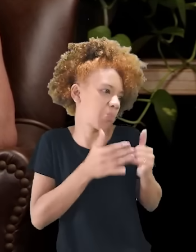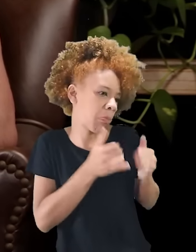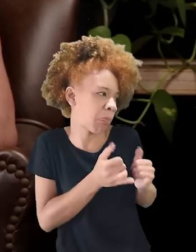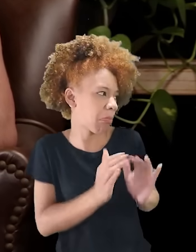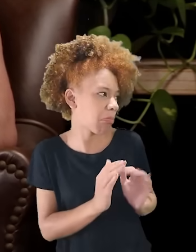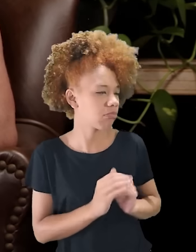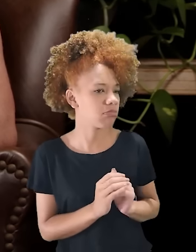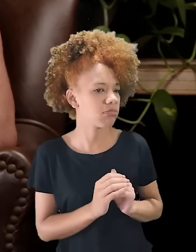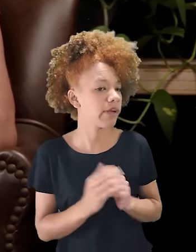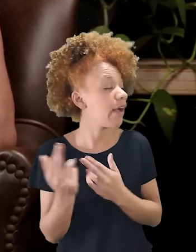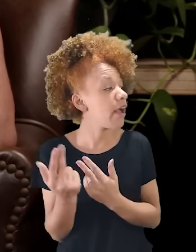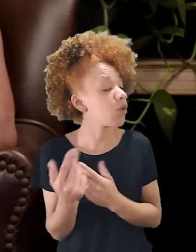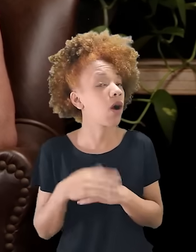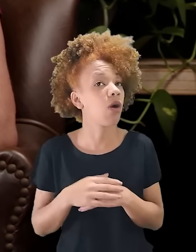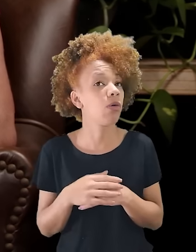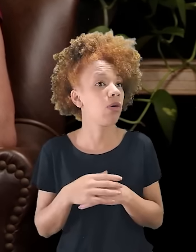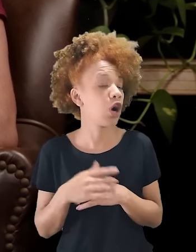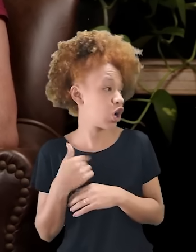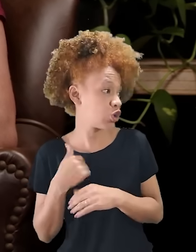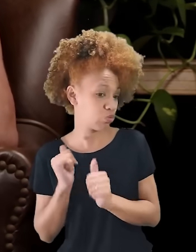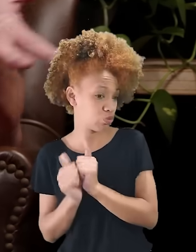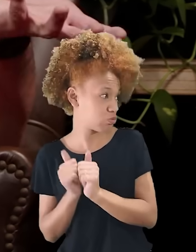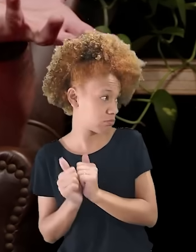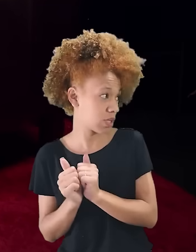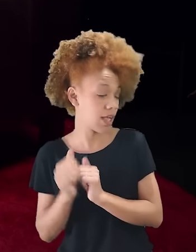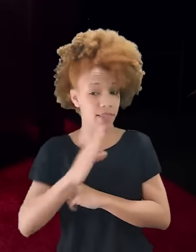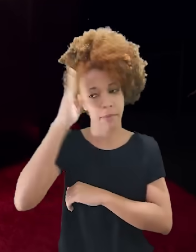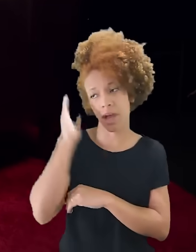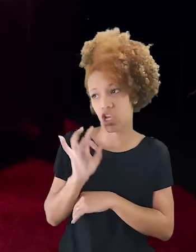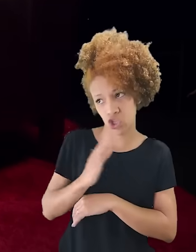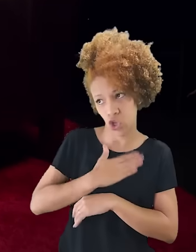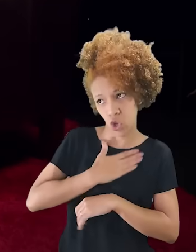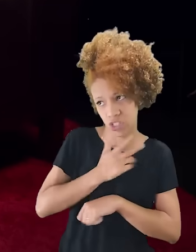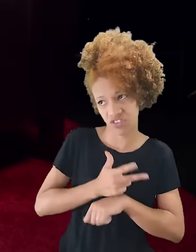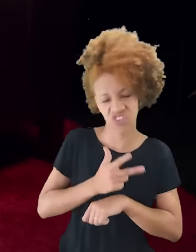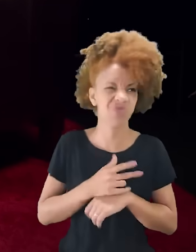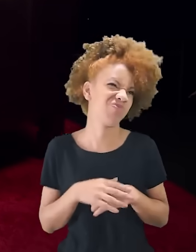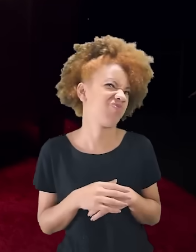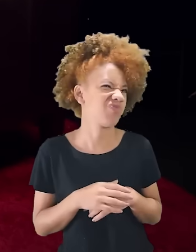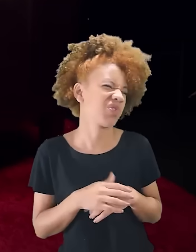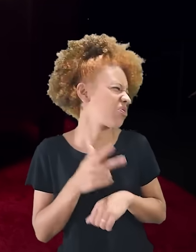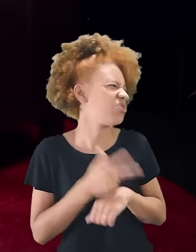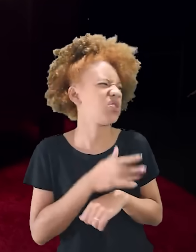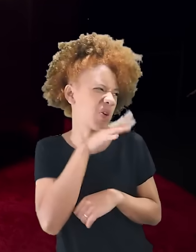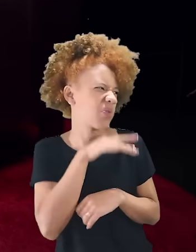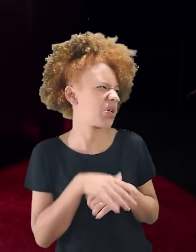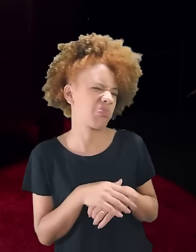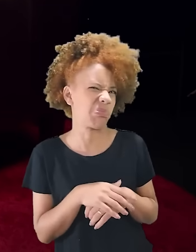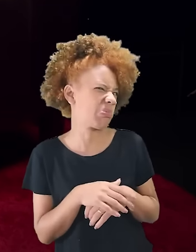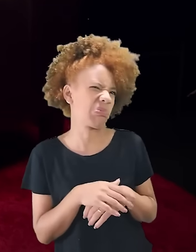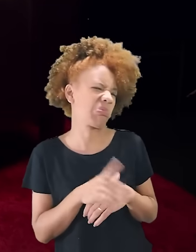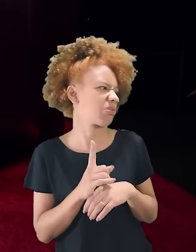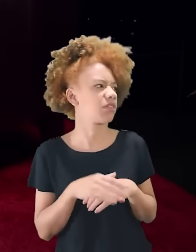pras kardash é igual o nosso Nossa kardash é o Neymar só gosta do vídeo nem o vídeo meio ruim num chupis